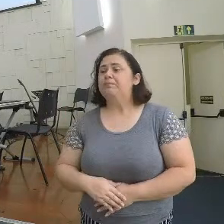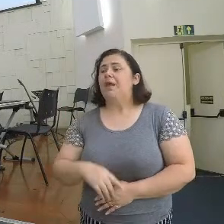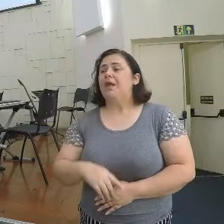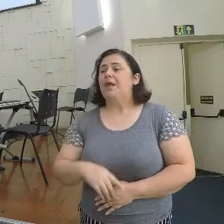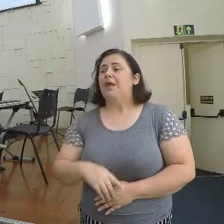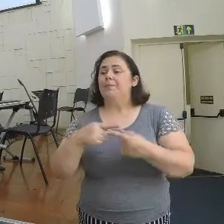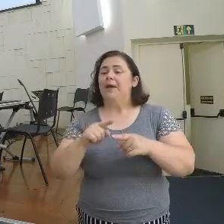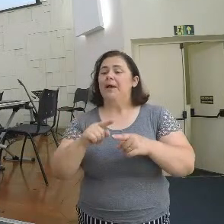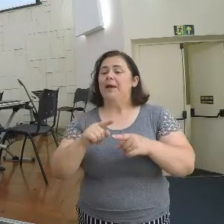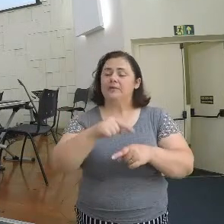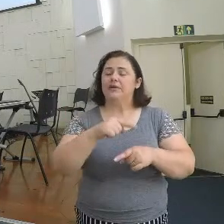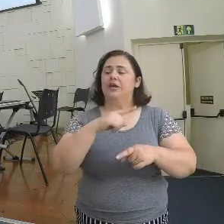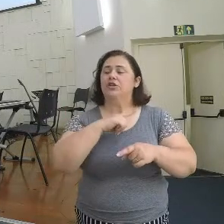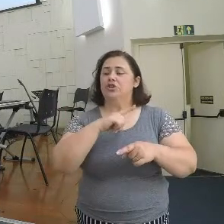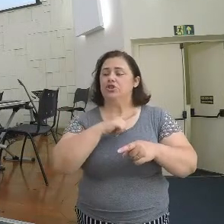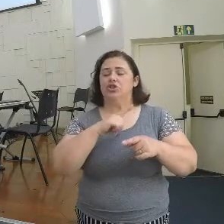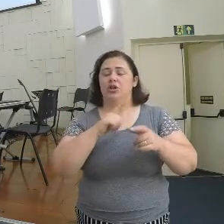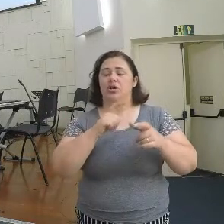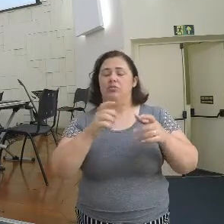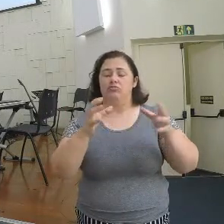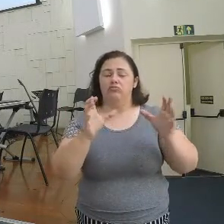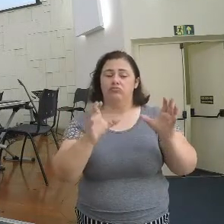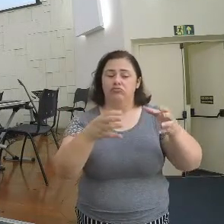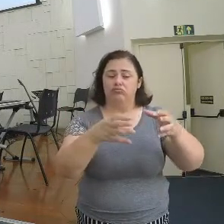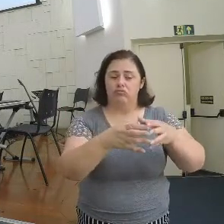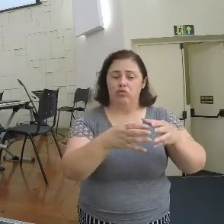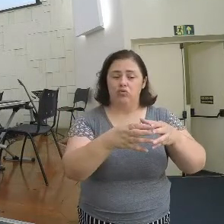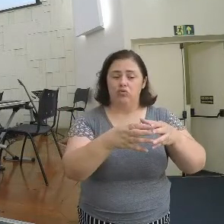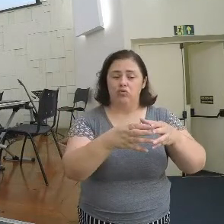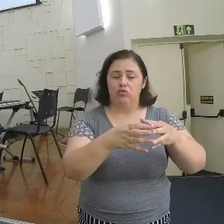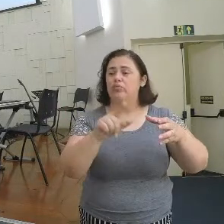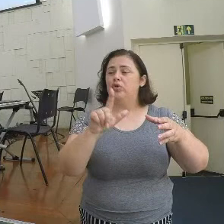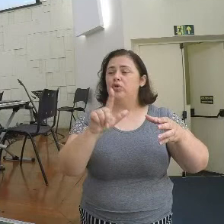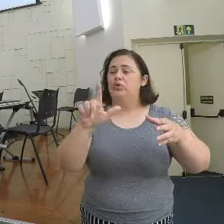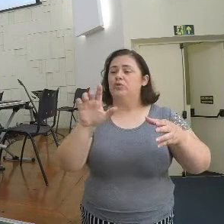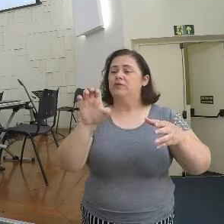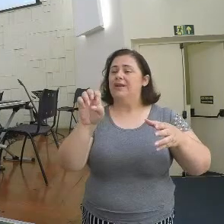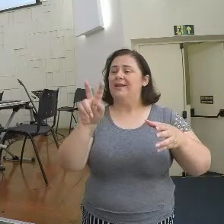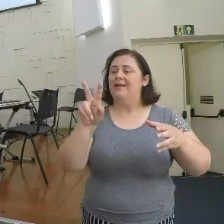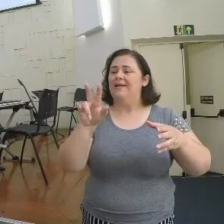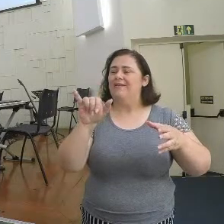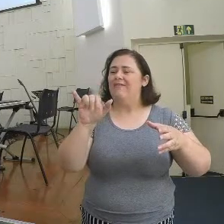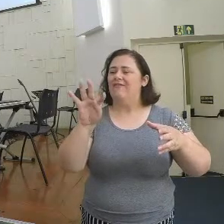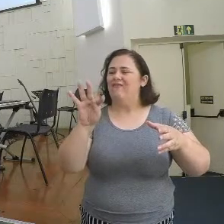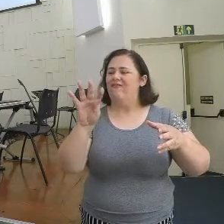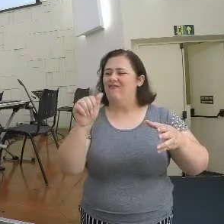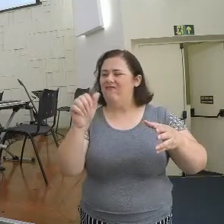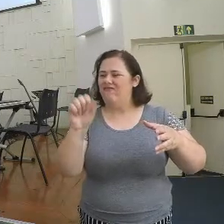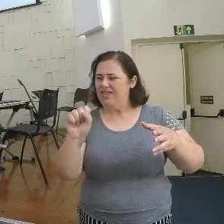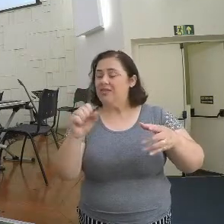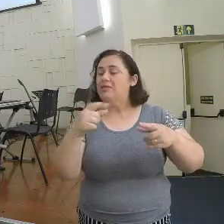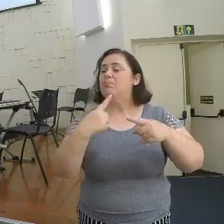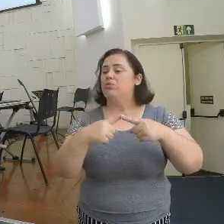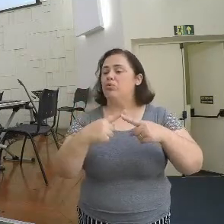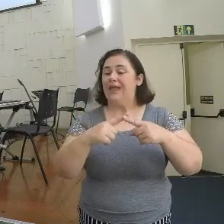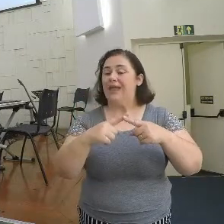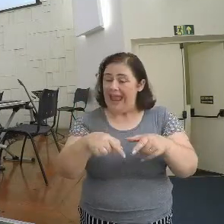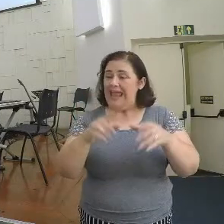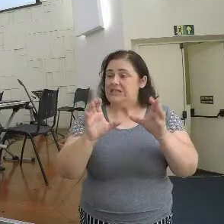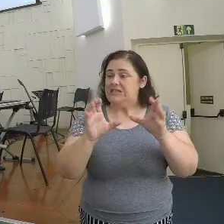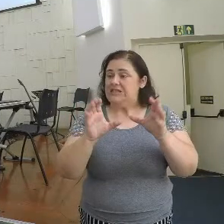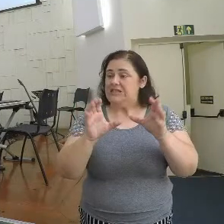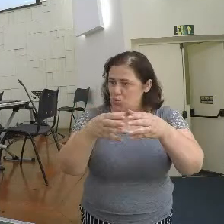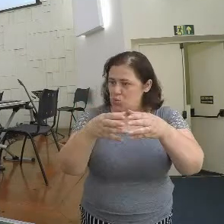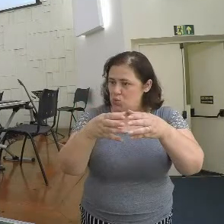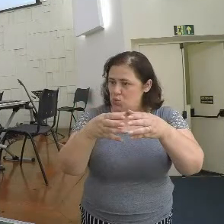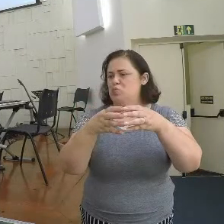suficiente para isso, muito especialmente o grupo que era dedicado ao culto, à manutenção do culto. Os irmãos poderão